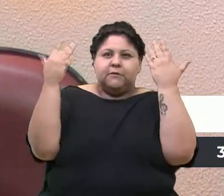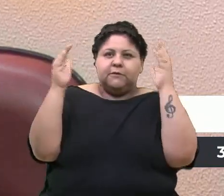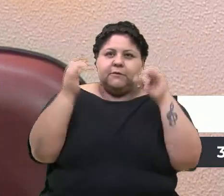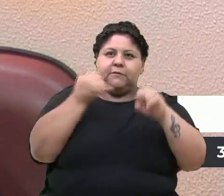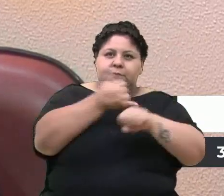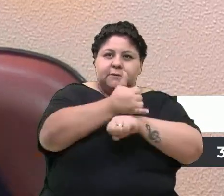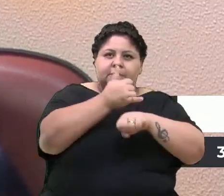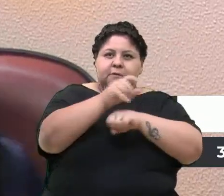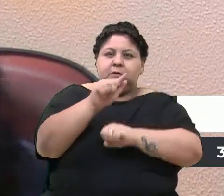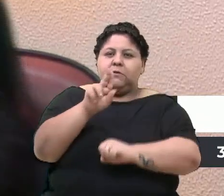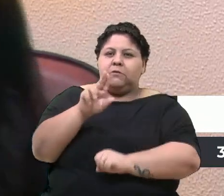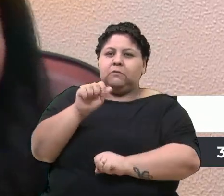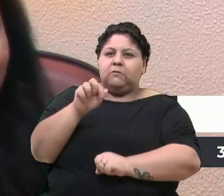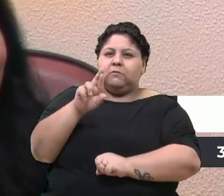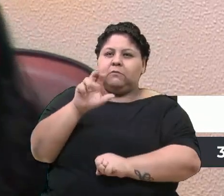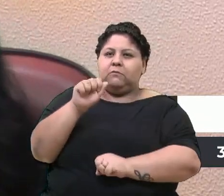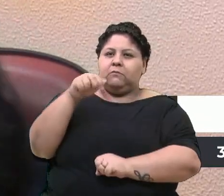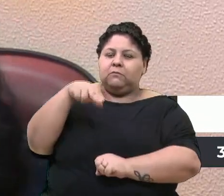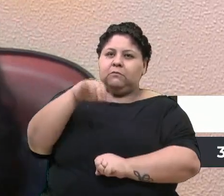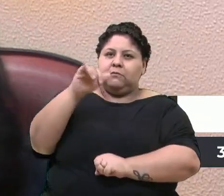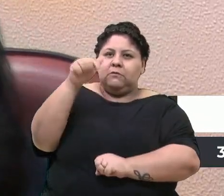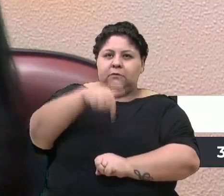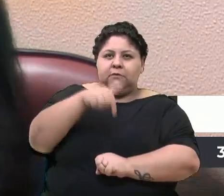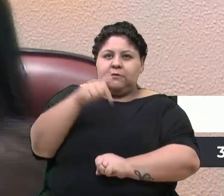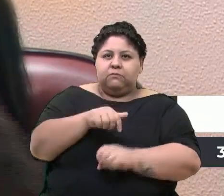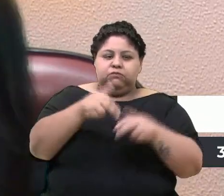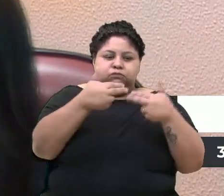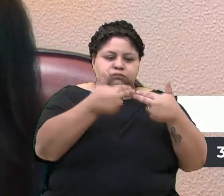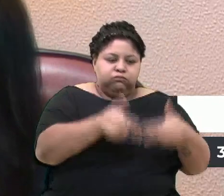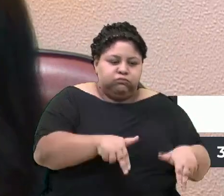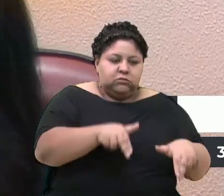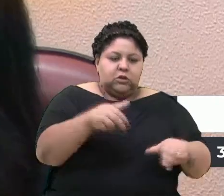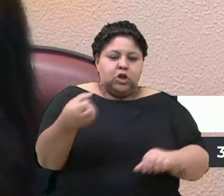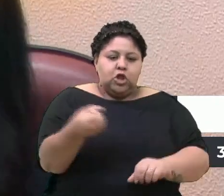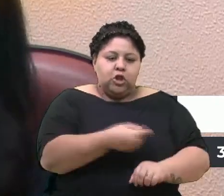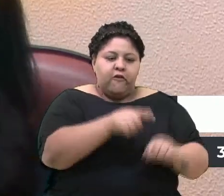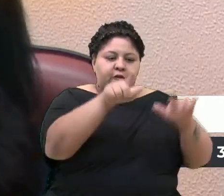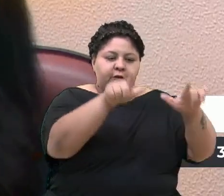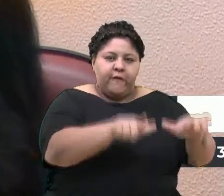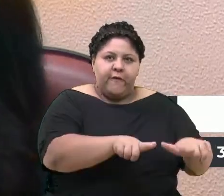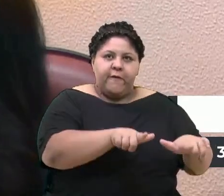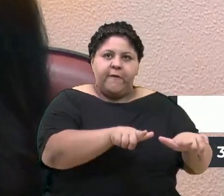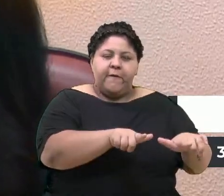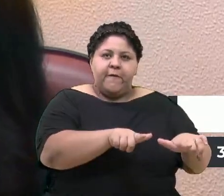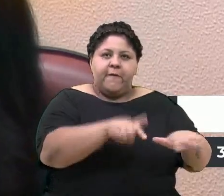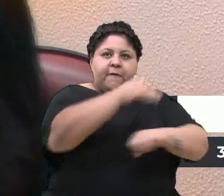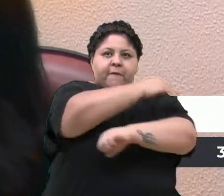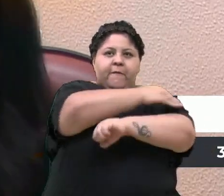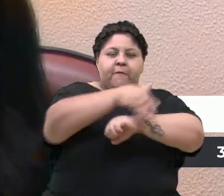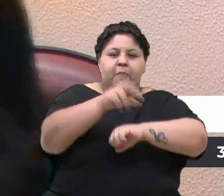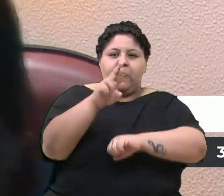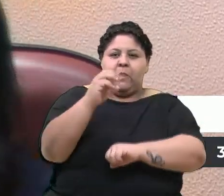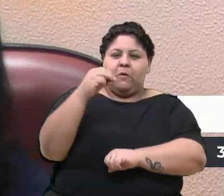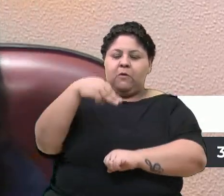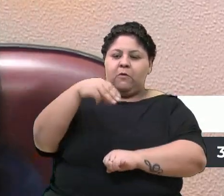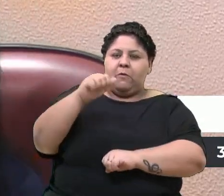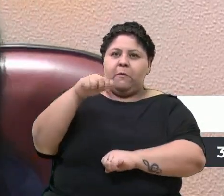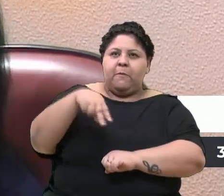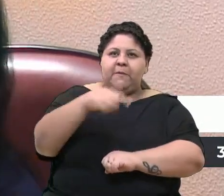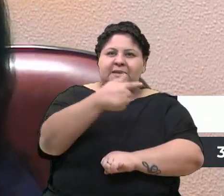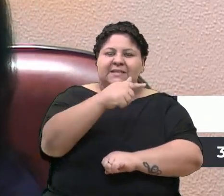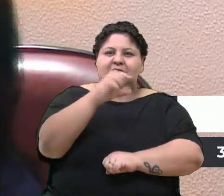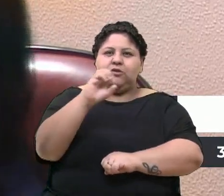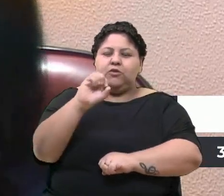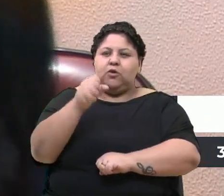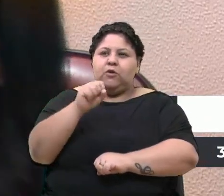Metalúrgica Guarani, que está inaugurando a sua nova sede, localizada na rua Romano Canales, 785, no